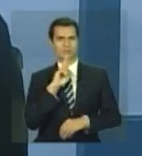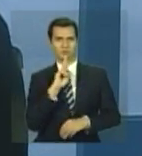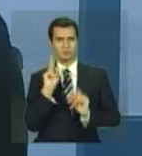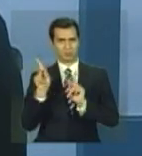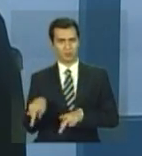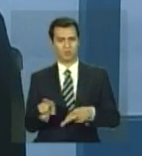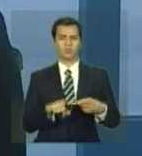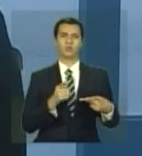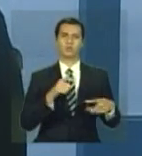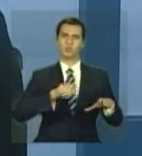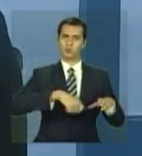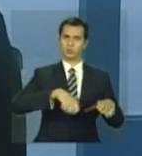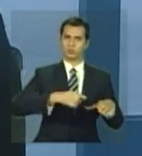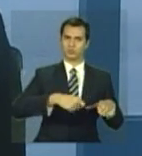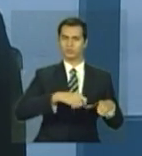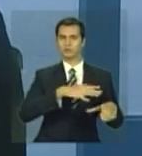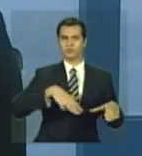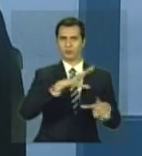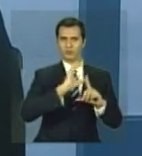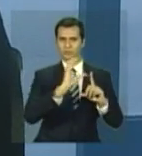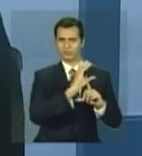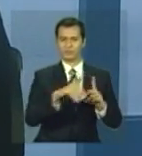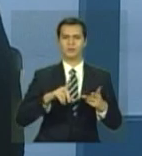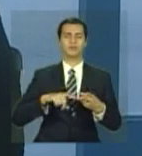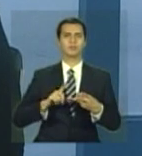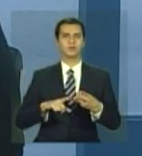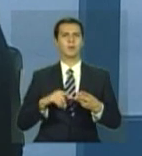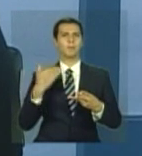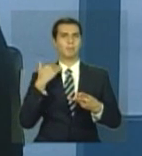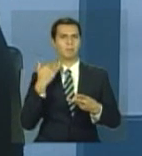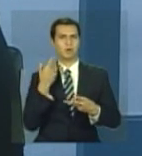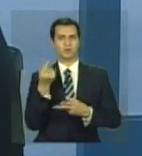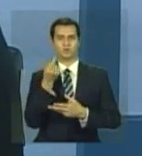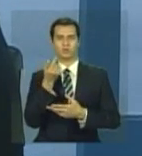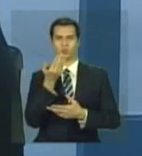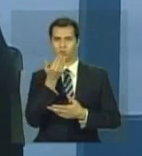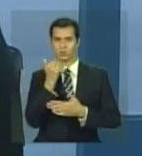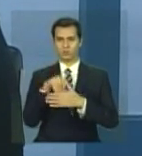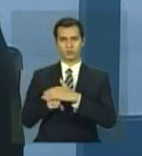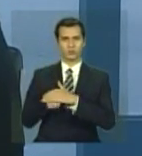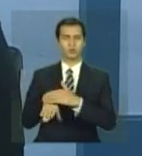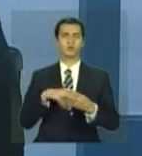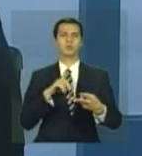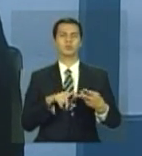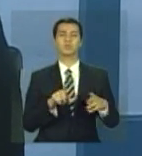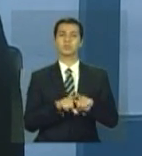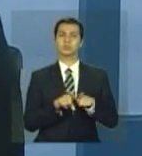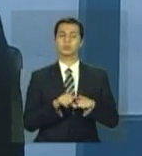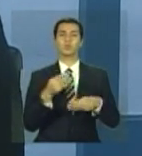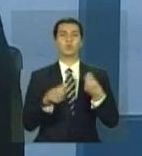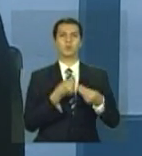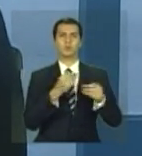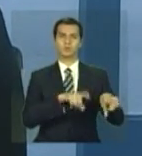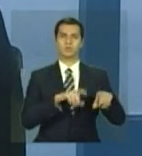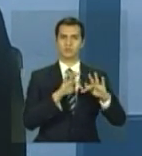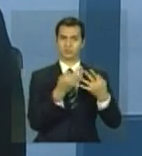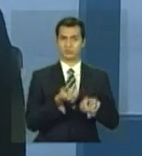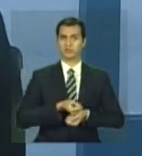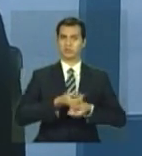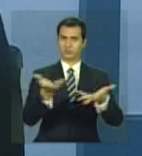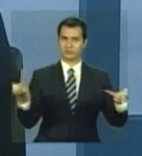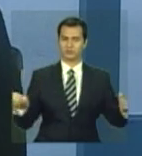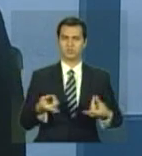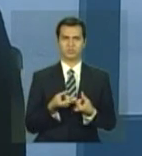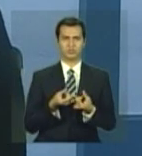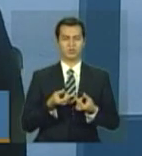cozinhas comunitárias, dos bancos de alimentos e unidades de apoio à distribuição de alimentos da agricultura familiar.